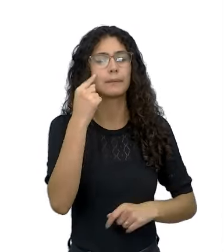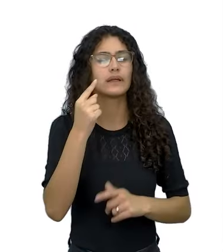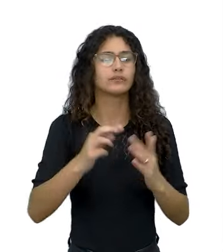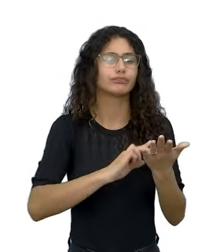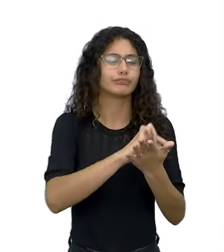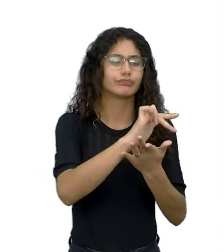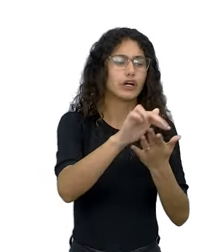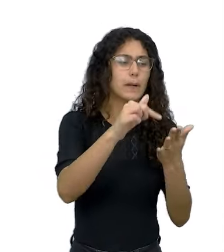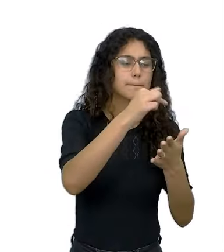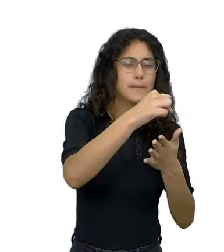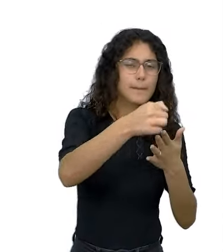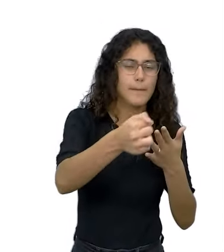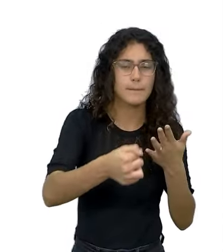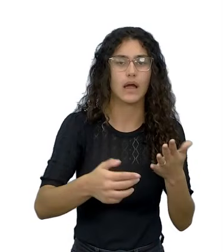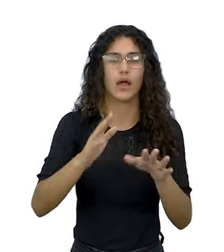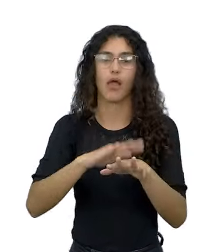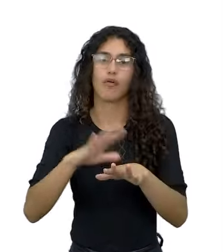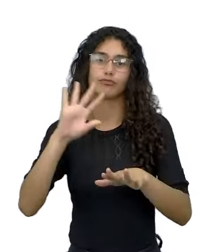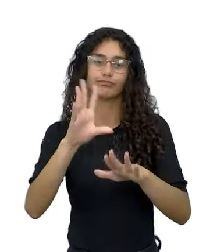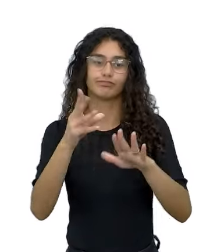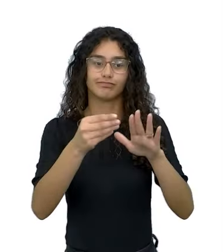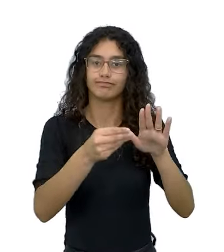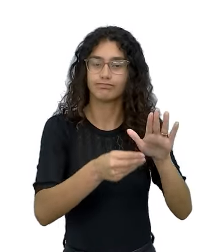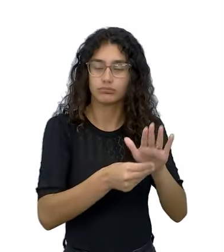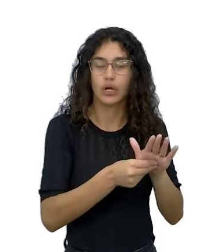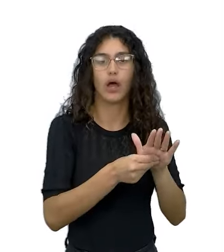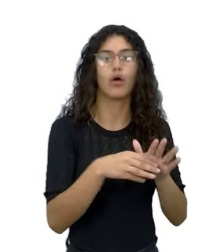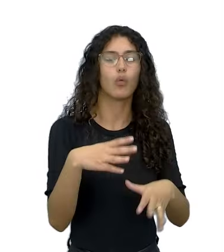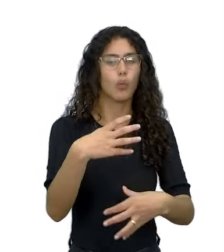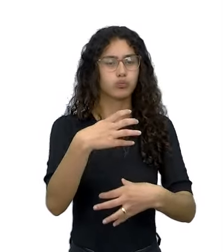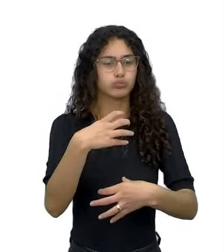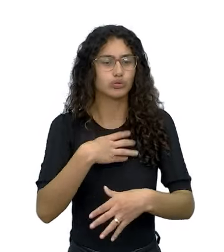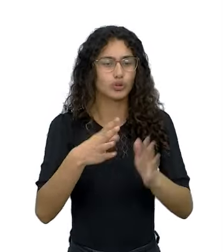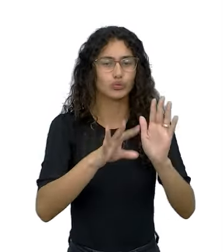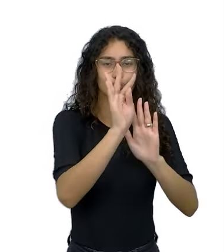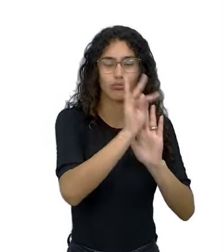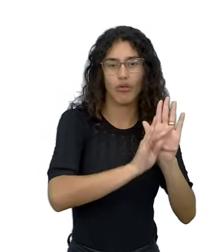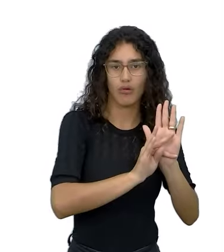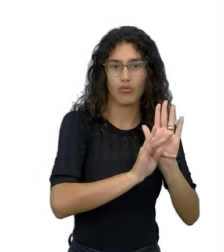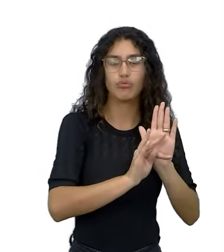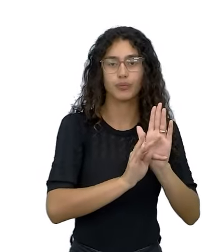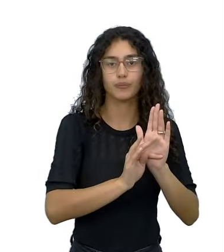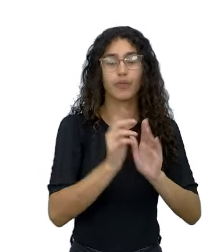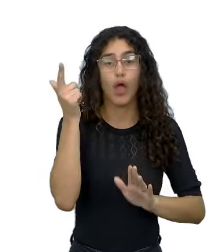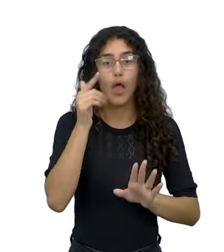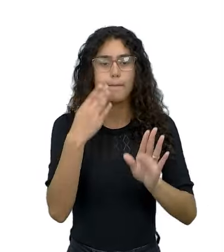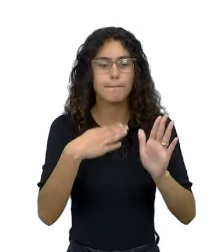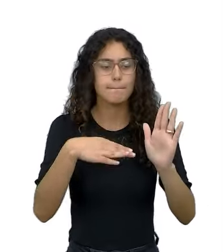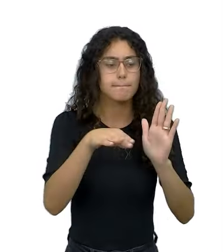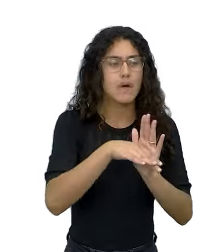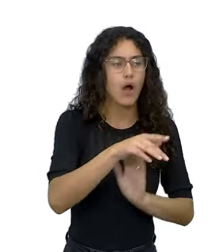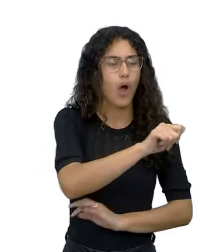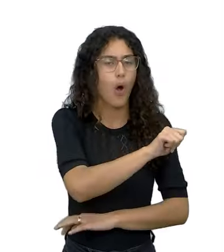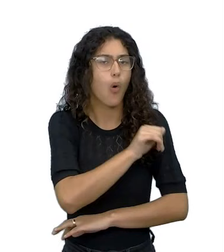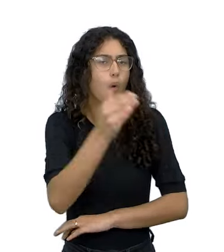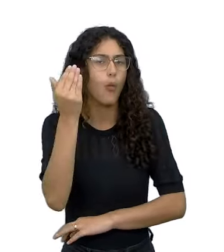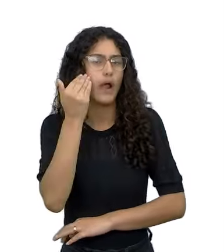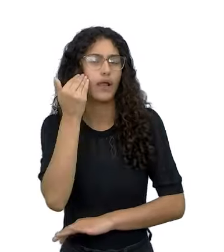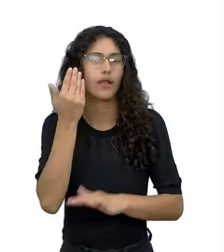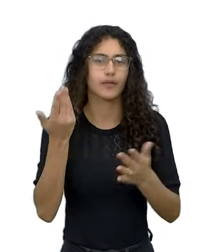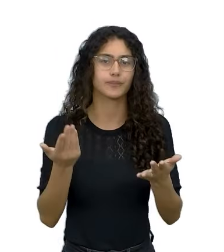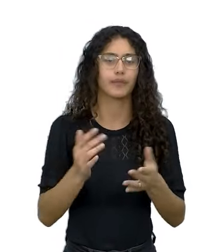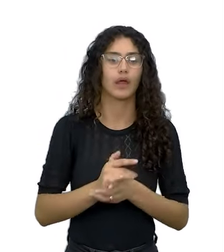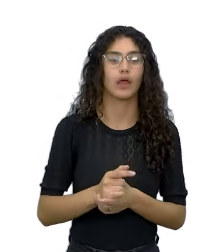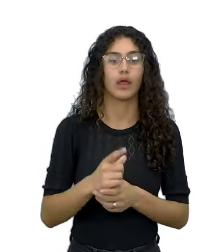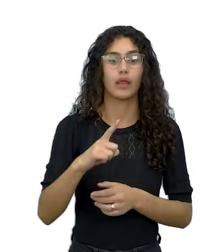vários elementos que compõem aí o efeito de sentido desse texto, né? Que chegam aos nossos estudantes. Então, a gente tem aí, o